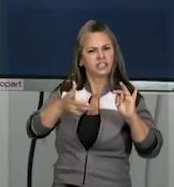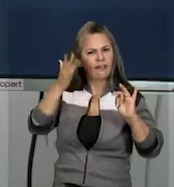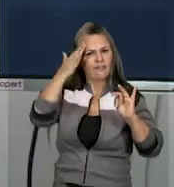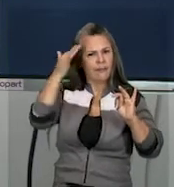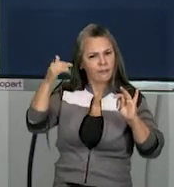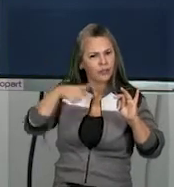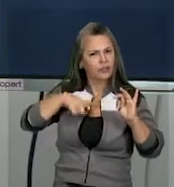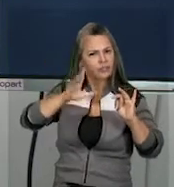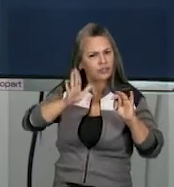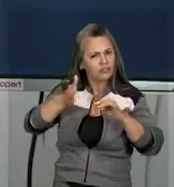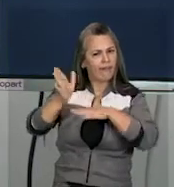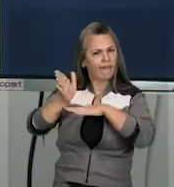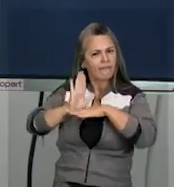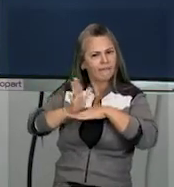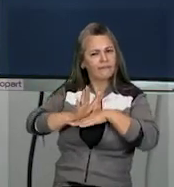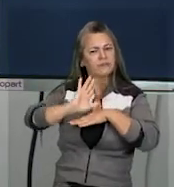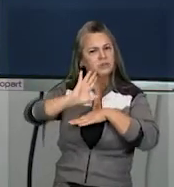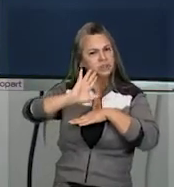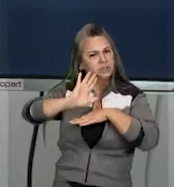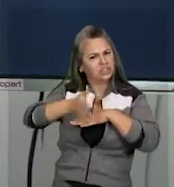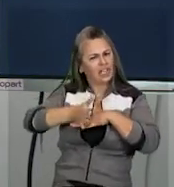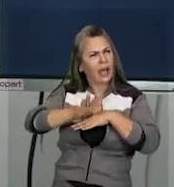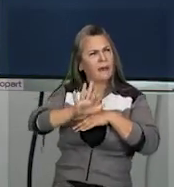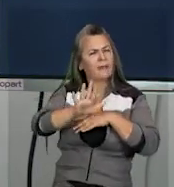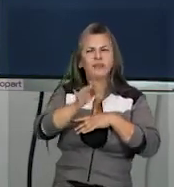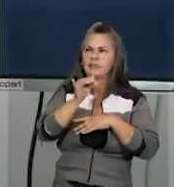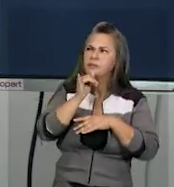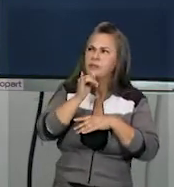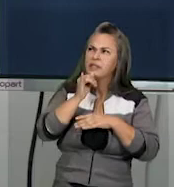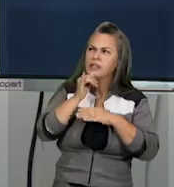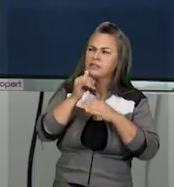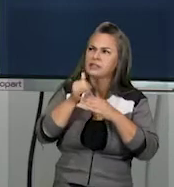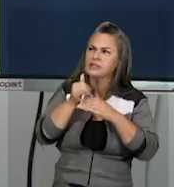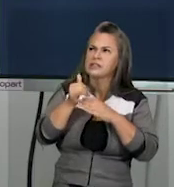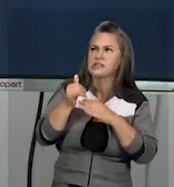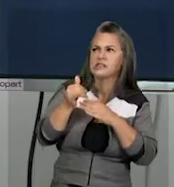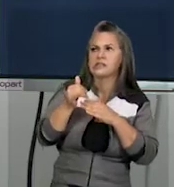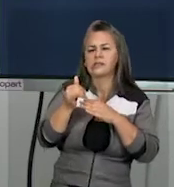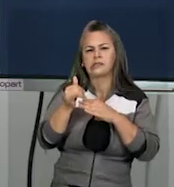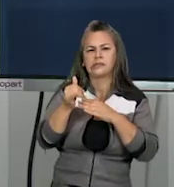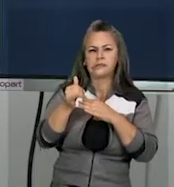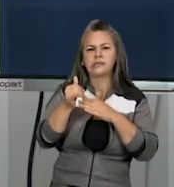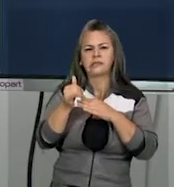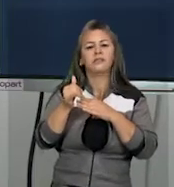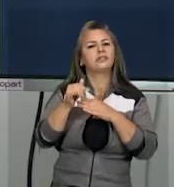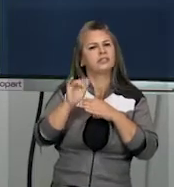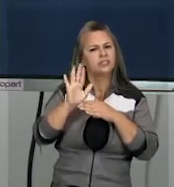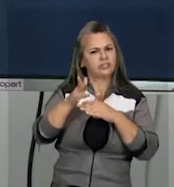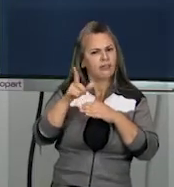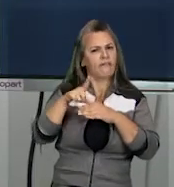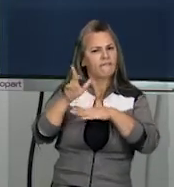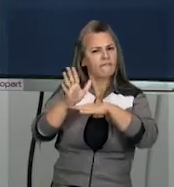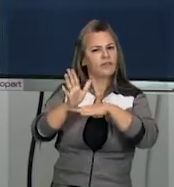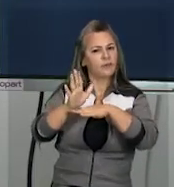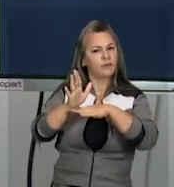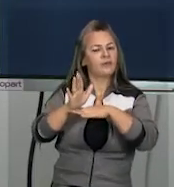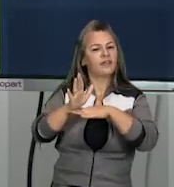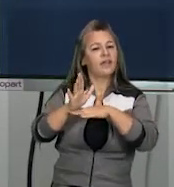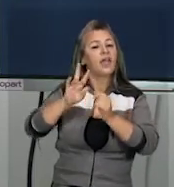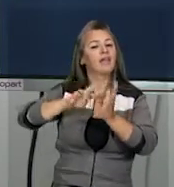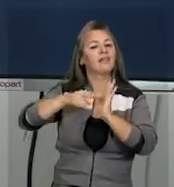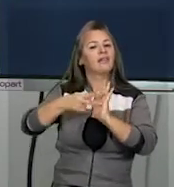mais atual, acho que foi feita há 15 anos ou 10 anos, se não me falha a memória agora. Então nós temos ali um texto que